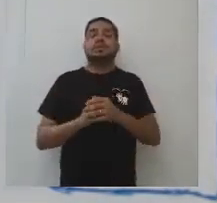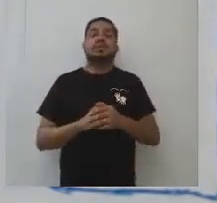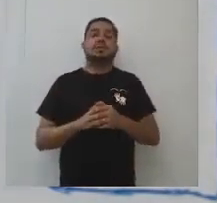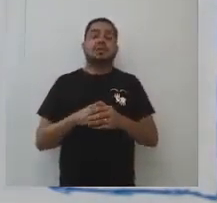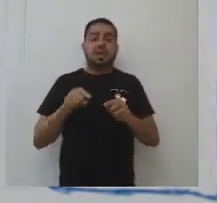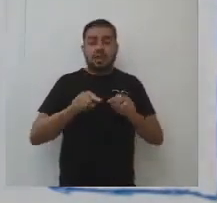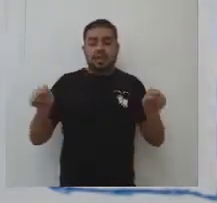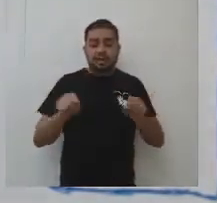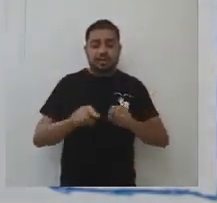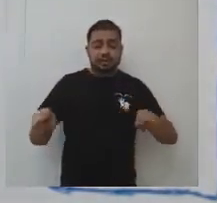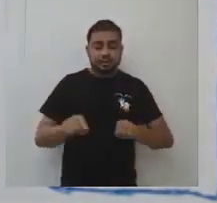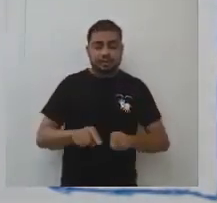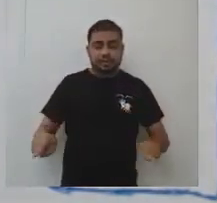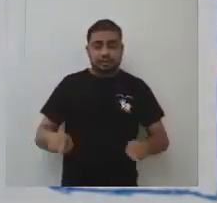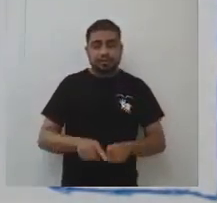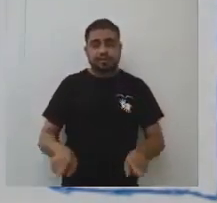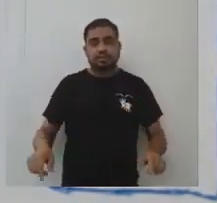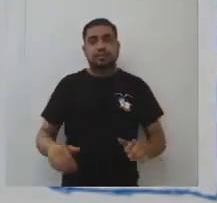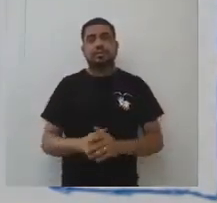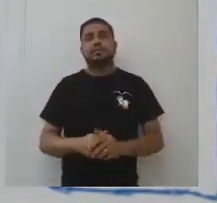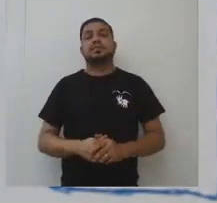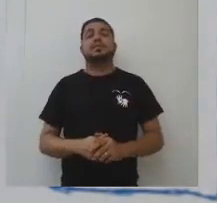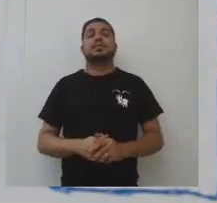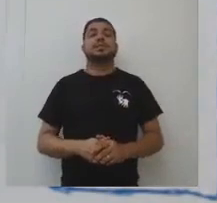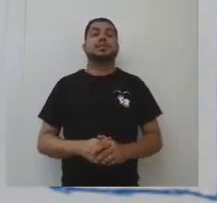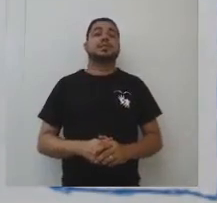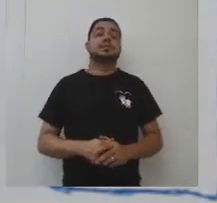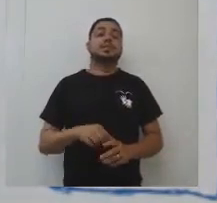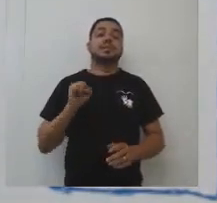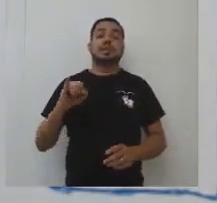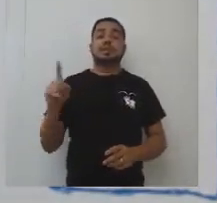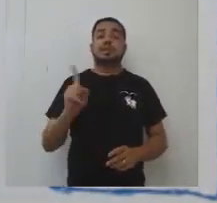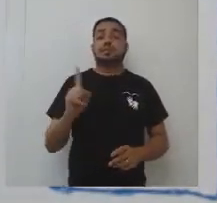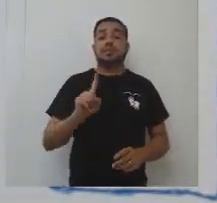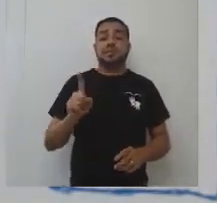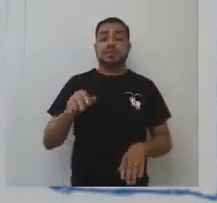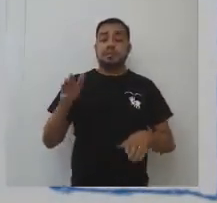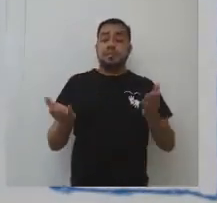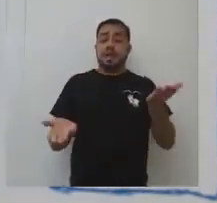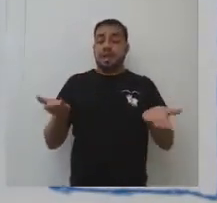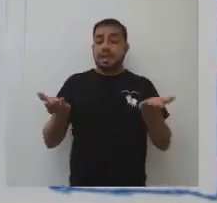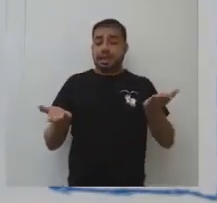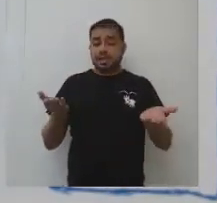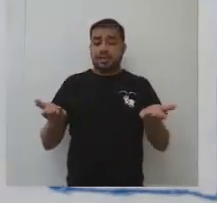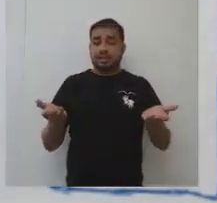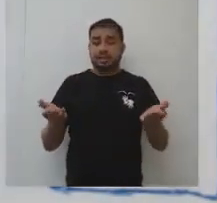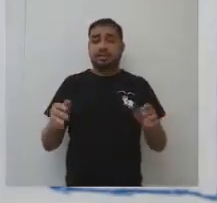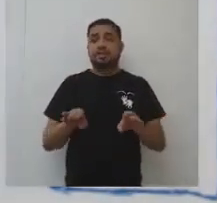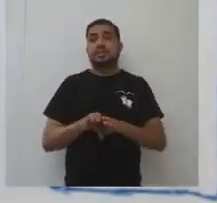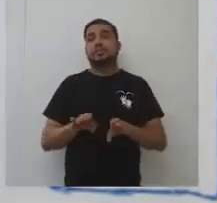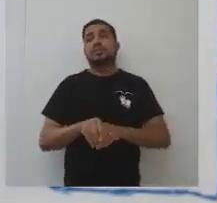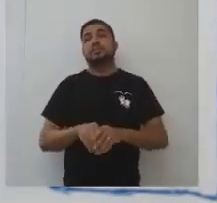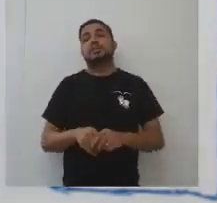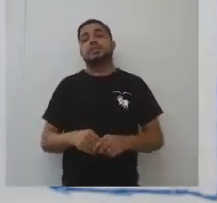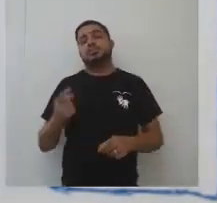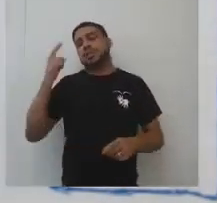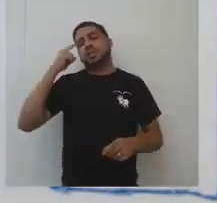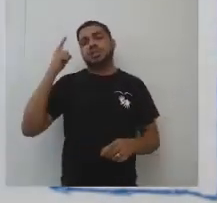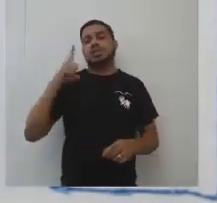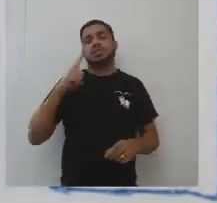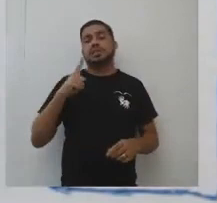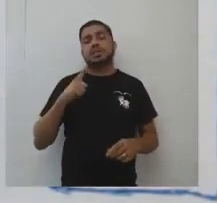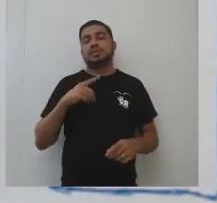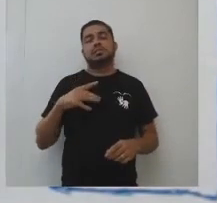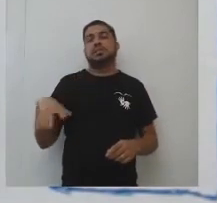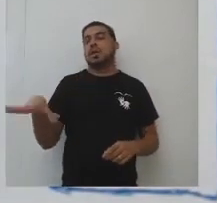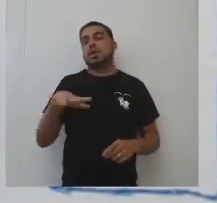as linhas de campo, se não fossem paralelas, igualmente espaçadas, imagina que tivesse um campo